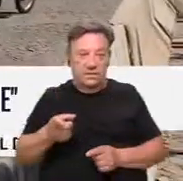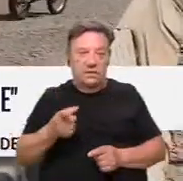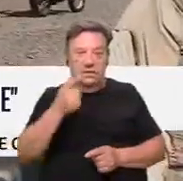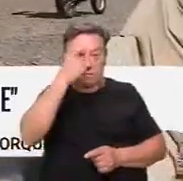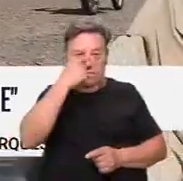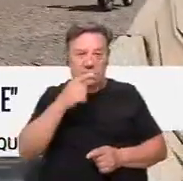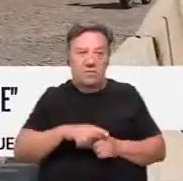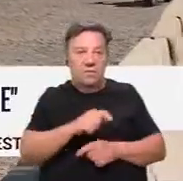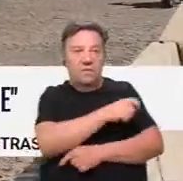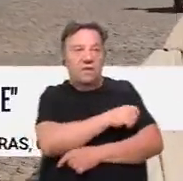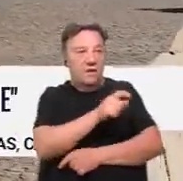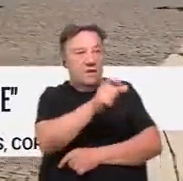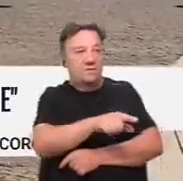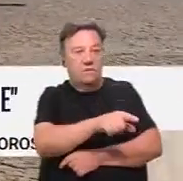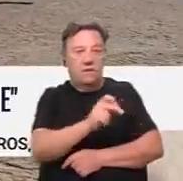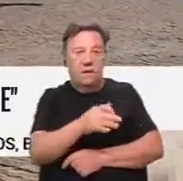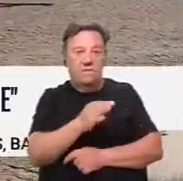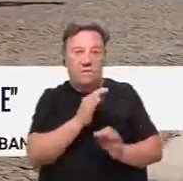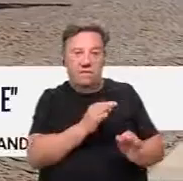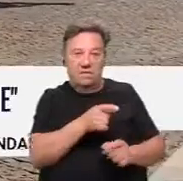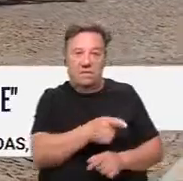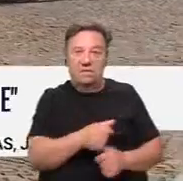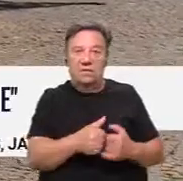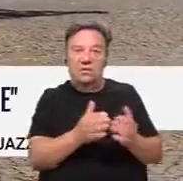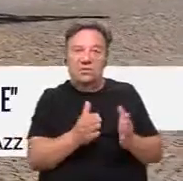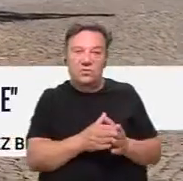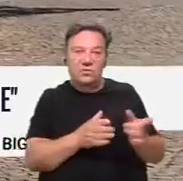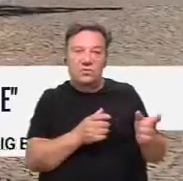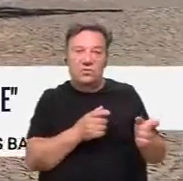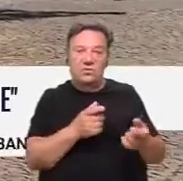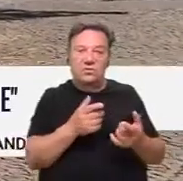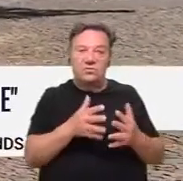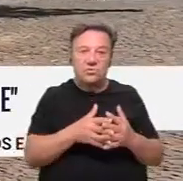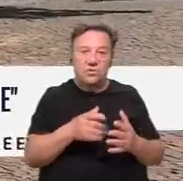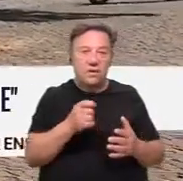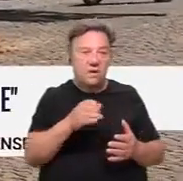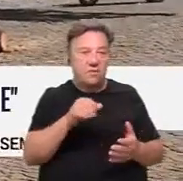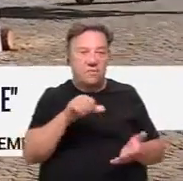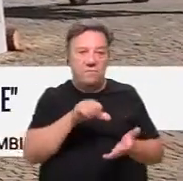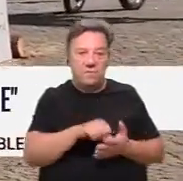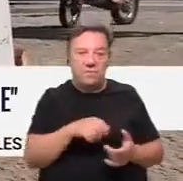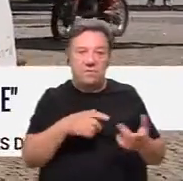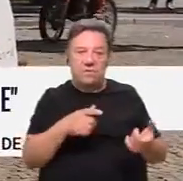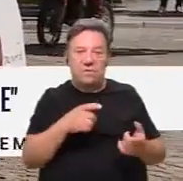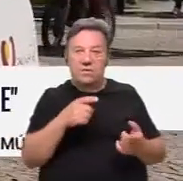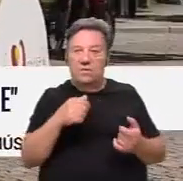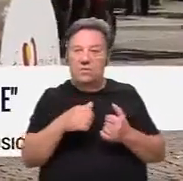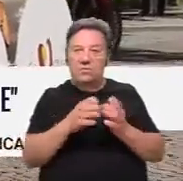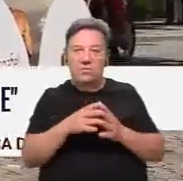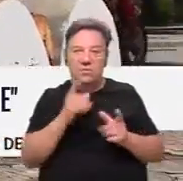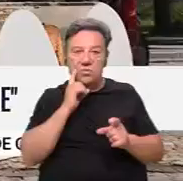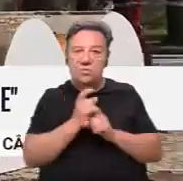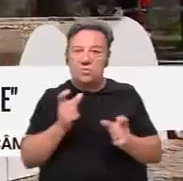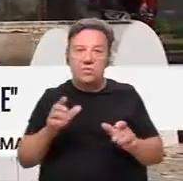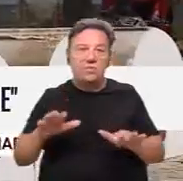figura do delegado ambiental. Temos todas aquelas estruturas dos ecopontos para que estejam